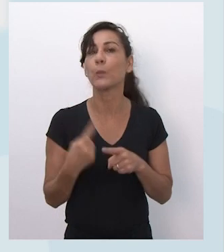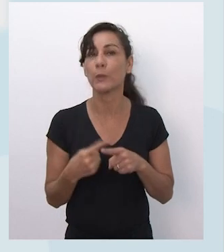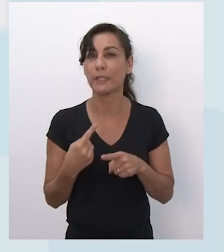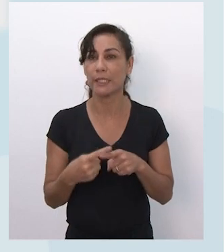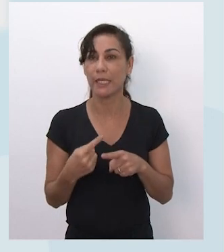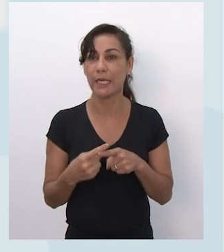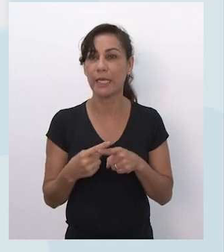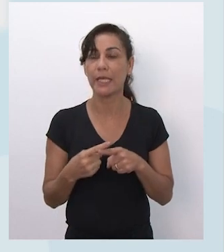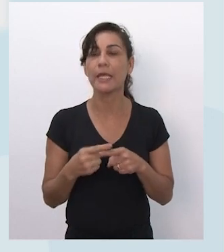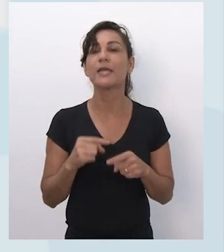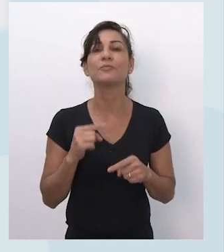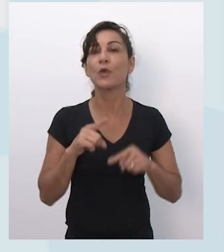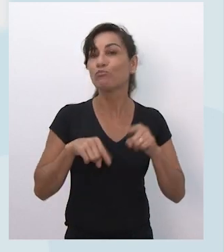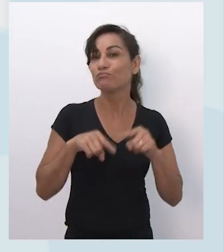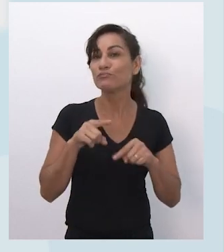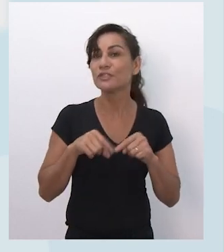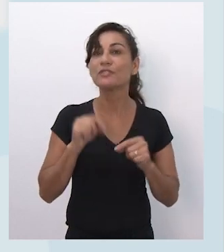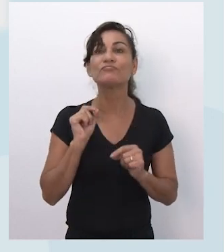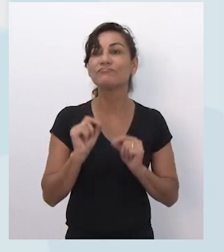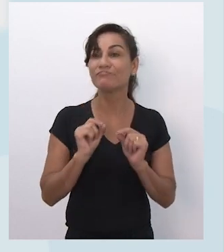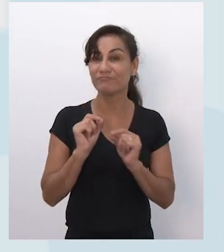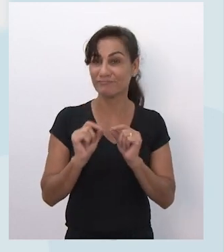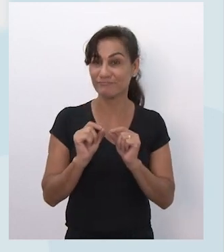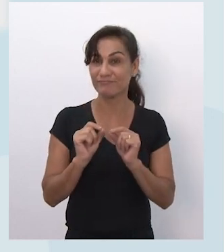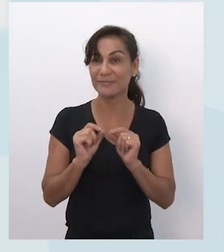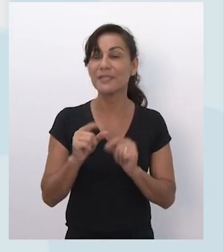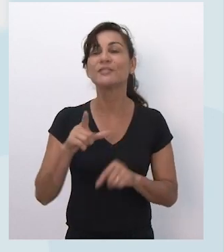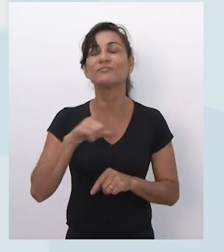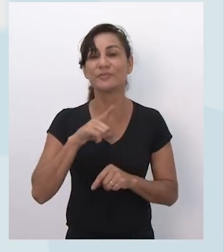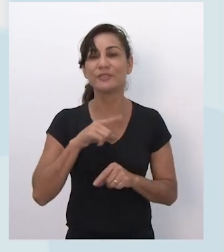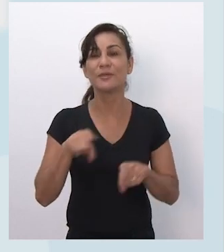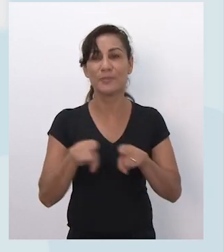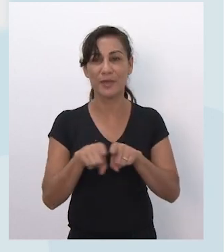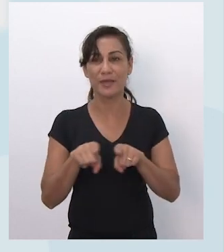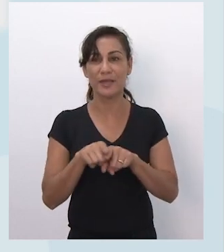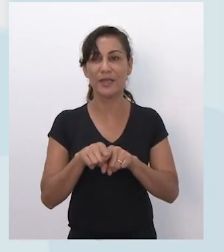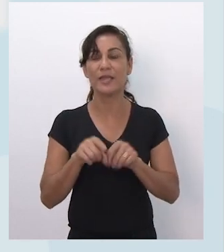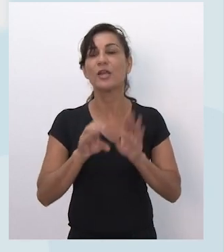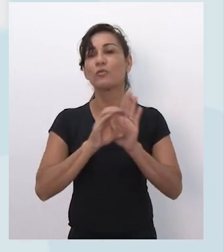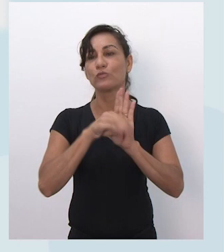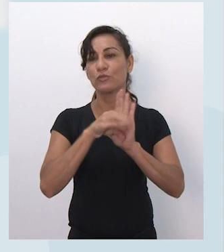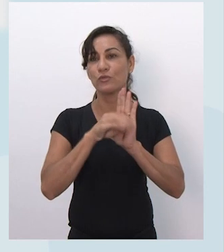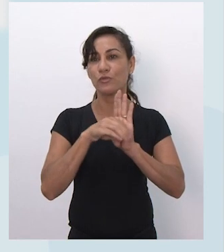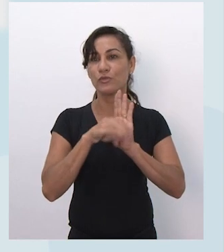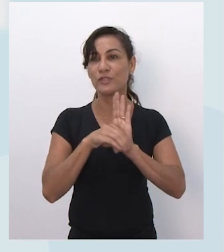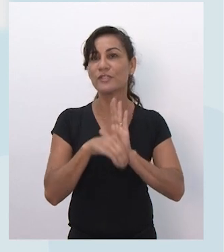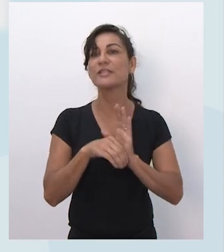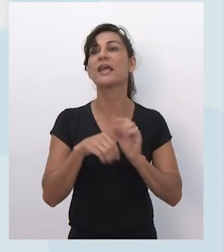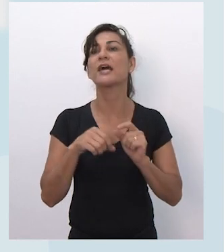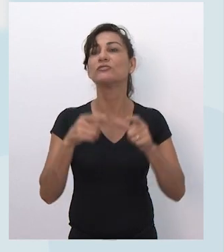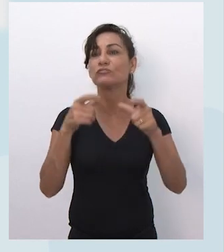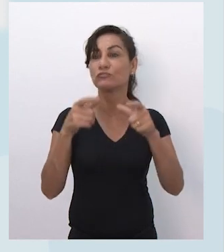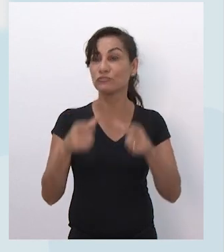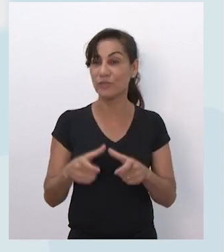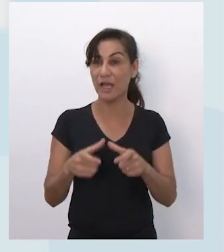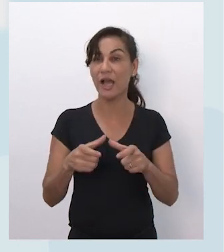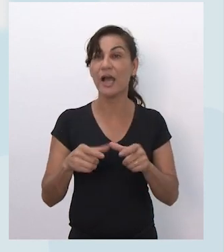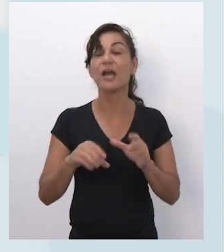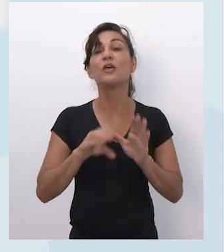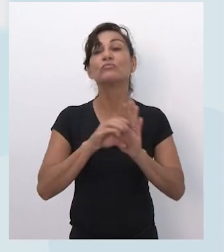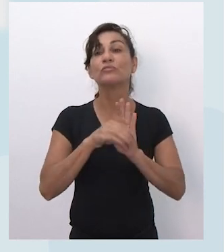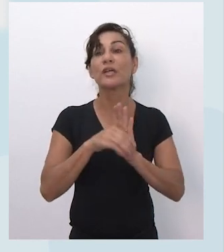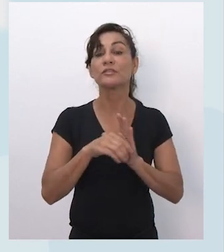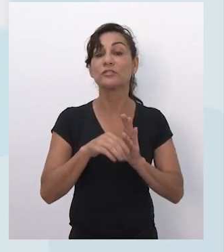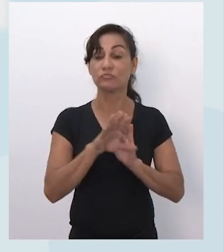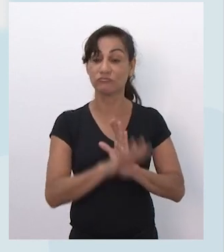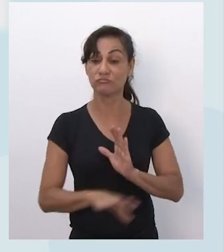que é o objeto de estudo que a gente já conversou. Mas a gente tem também o conceito de paisagem, o conceito de lugar, de território, que também